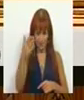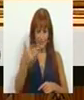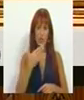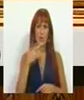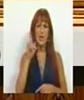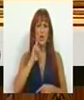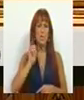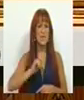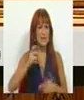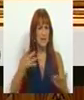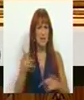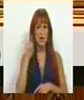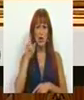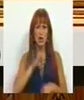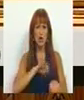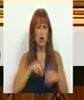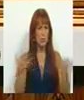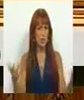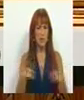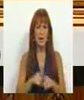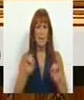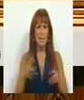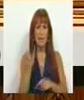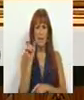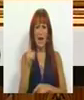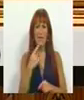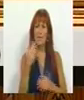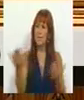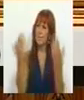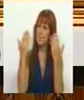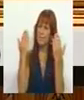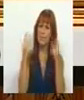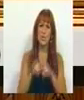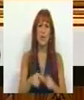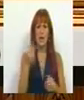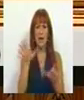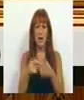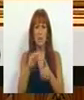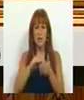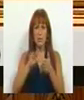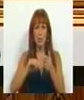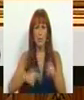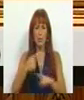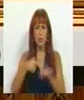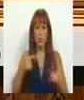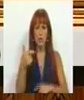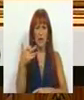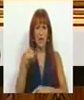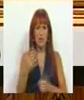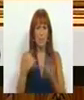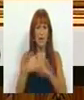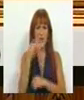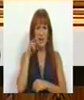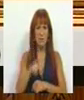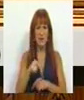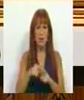Muito obrigado, Sra. Presidente. Senhores deputados, uma primeira palavra para saudar a Comissão de Utentes da Saúde do Médio Tejo e os mais de